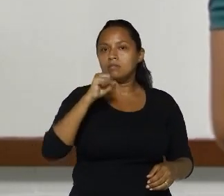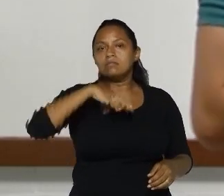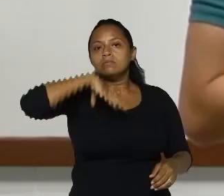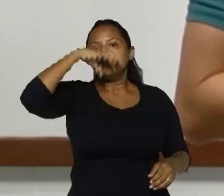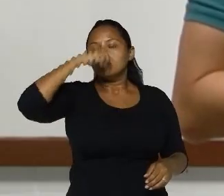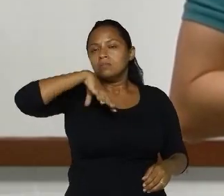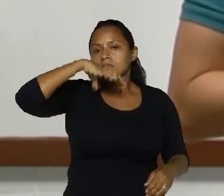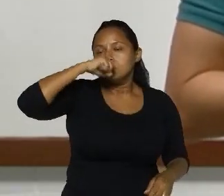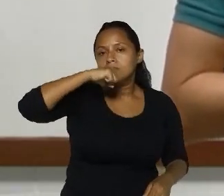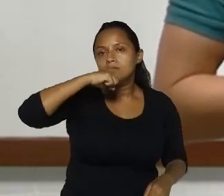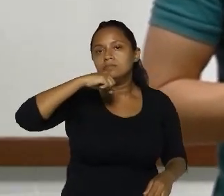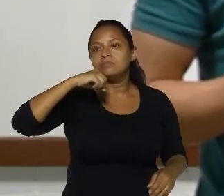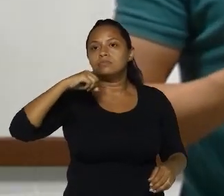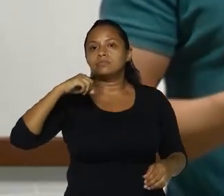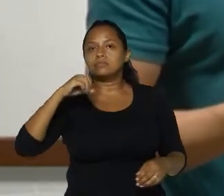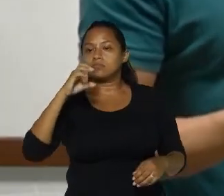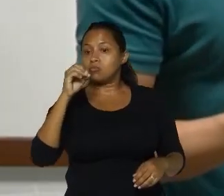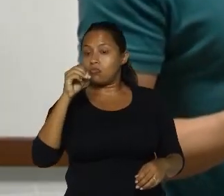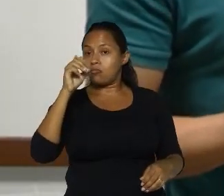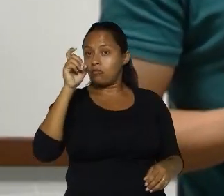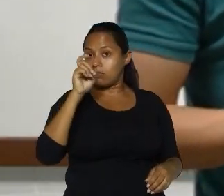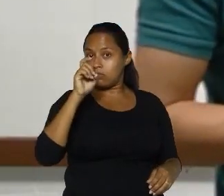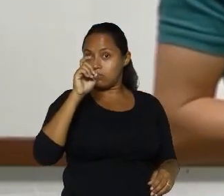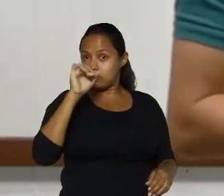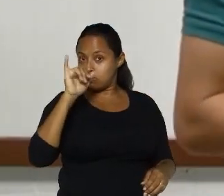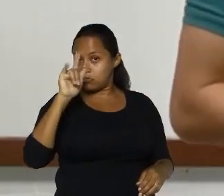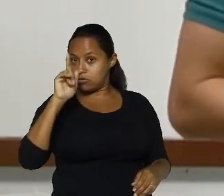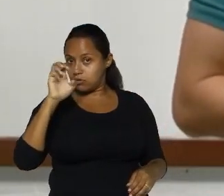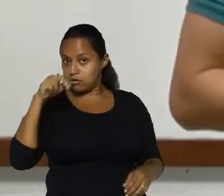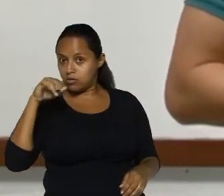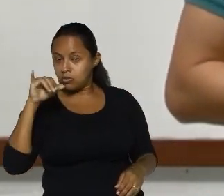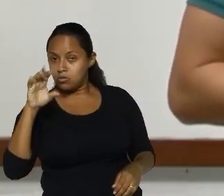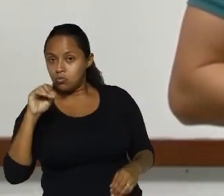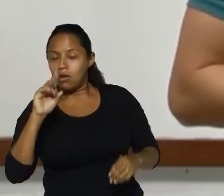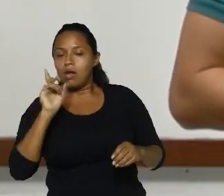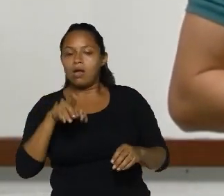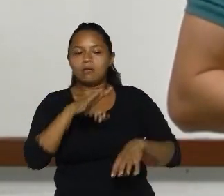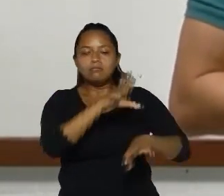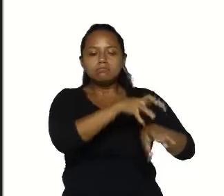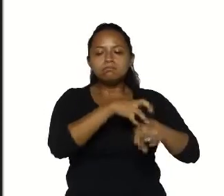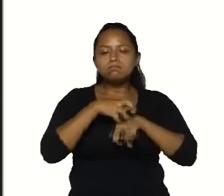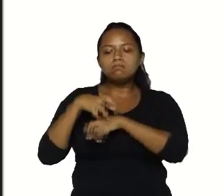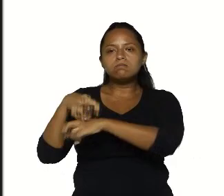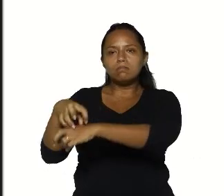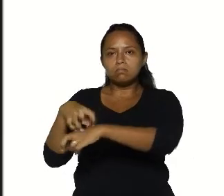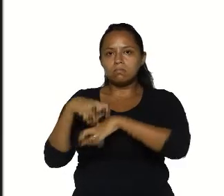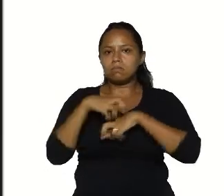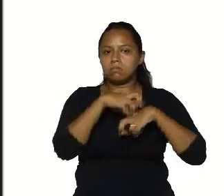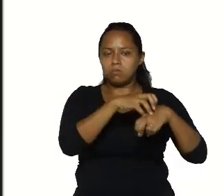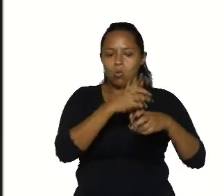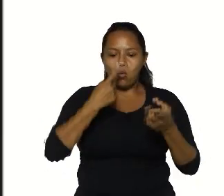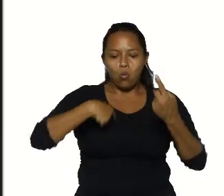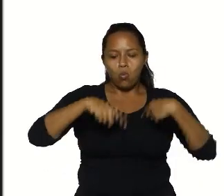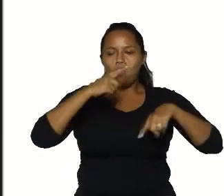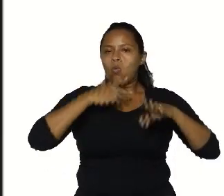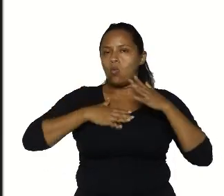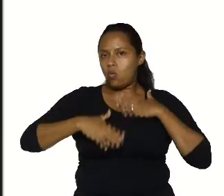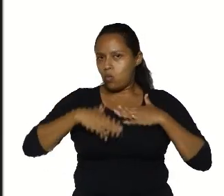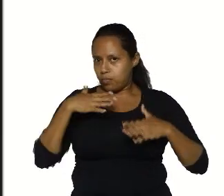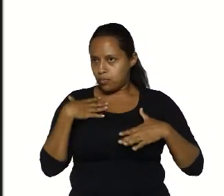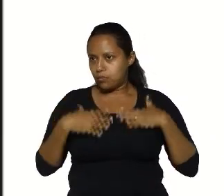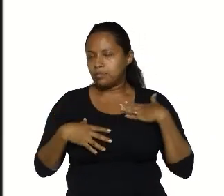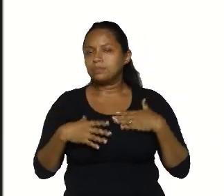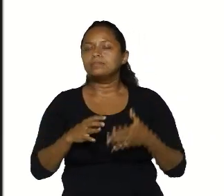especificamente o oxigênio que estamos fazendo esse comentário, será transportado dentro do nosso organismo.